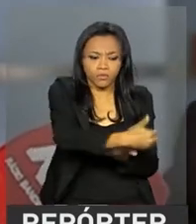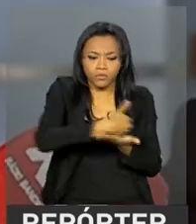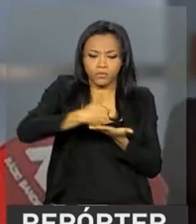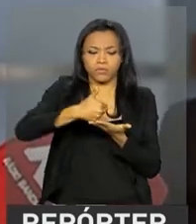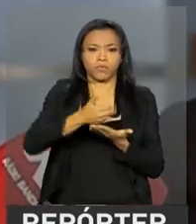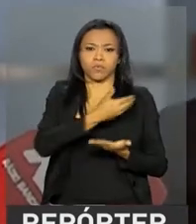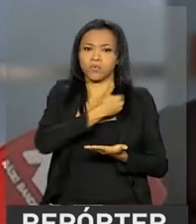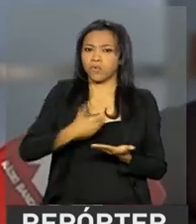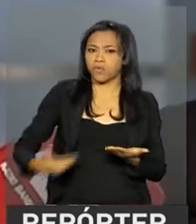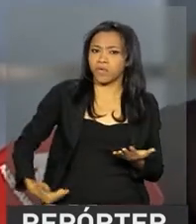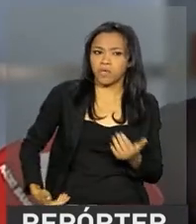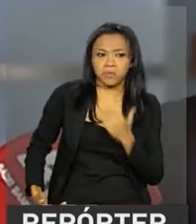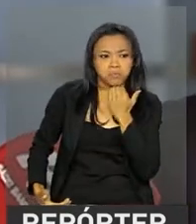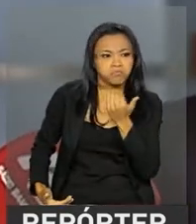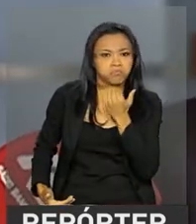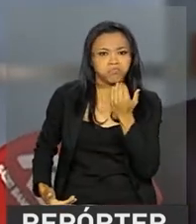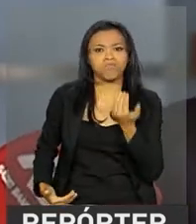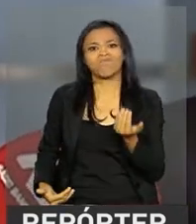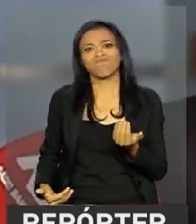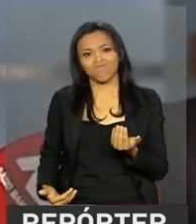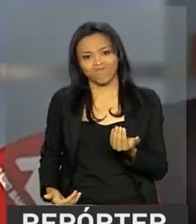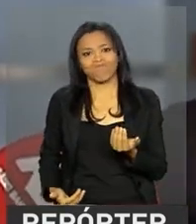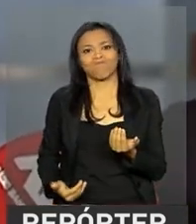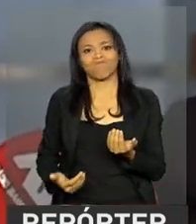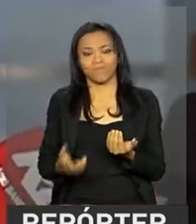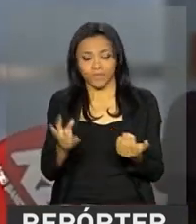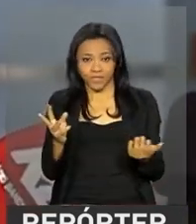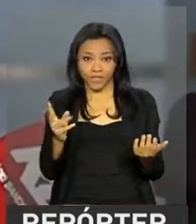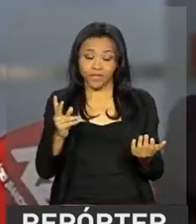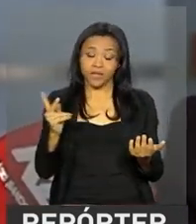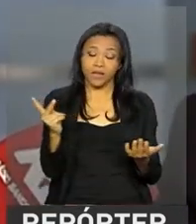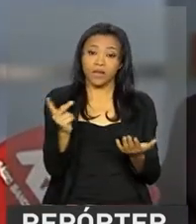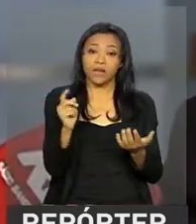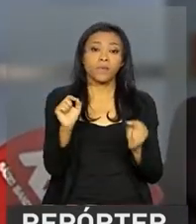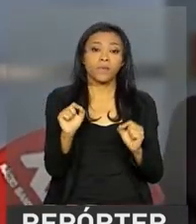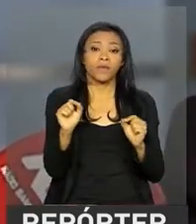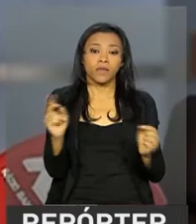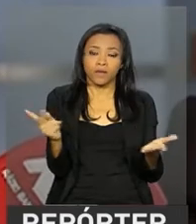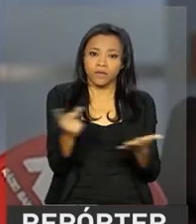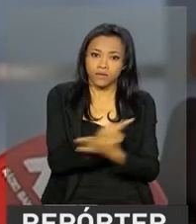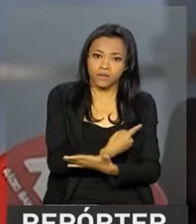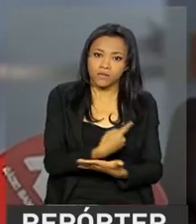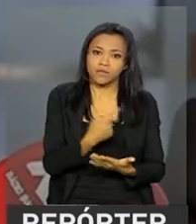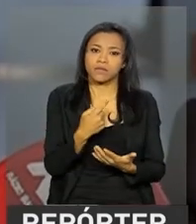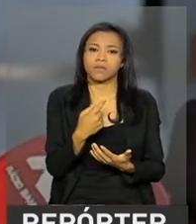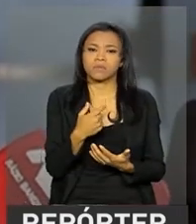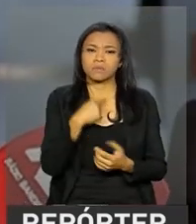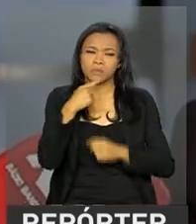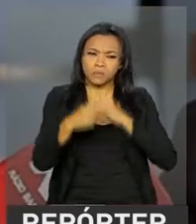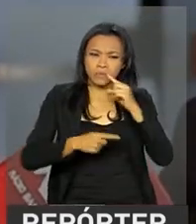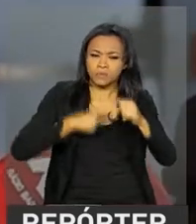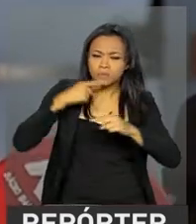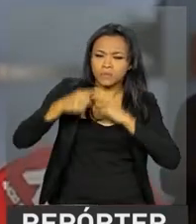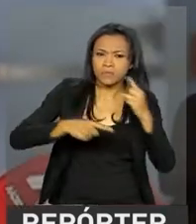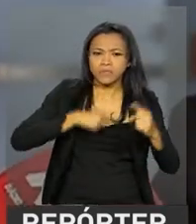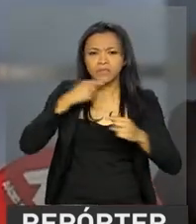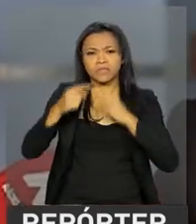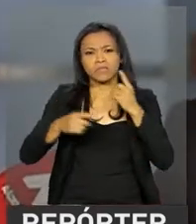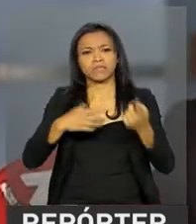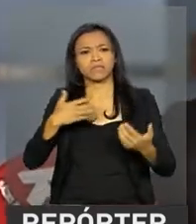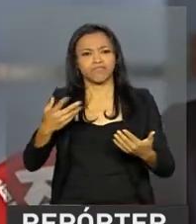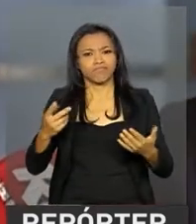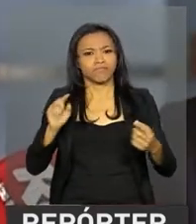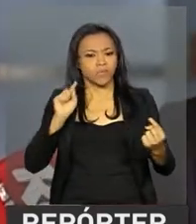primeiro semestre, que gerou exatamente essa perspectiva, que gerou muita incerteza em relação à meta, foi a queda